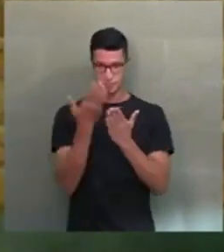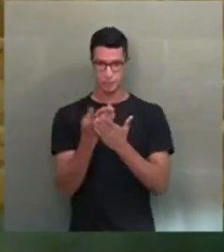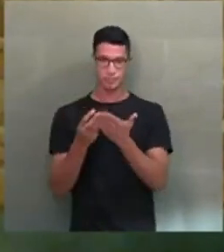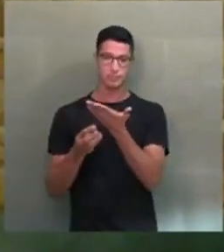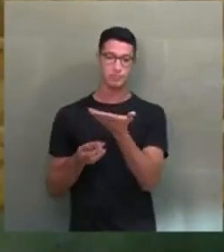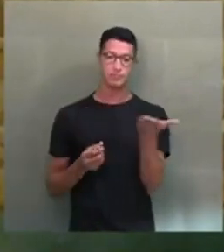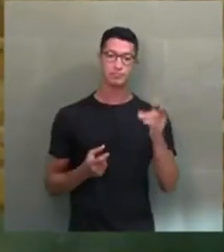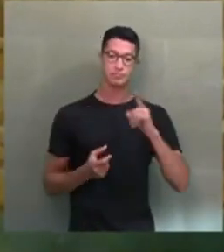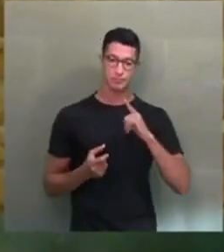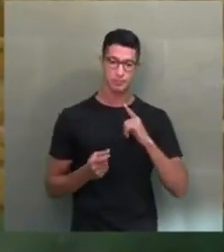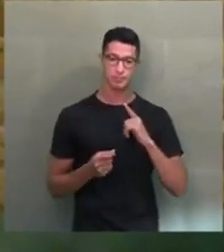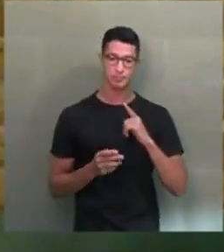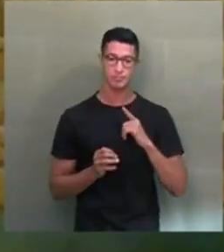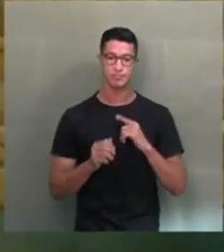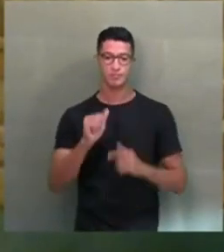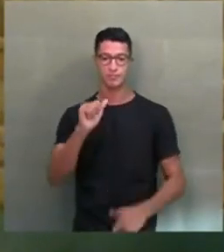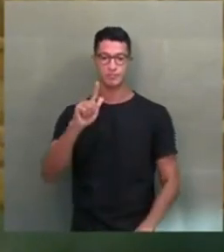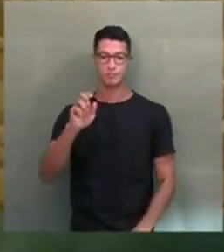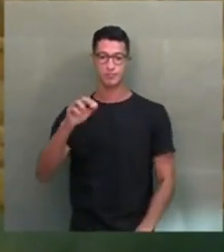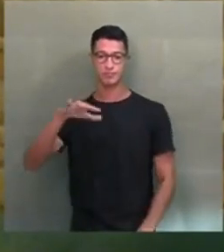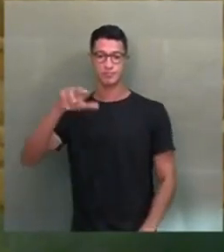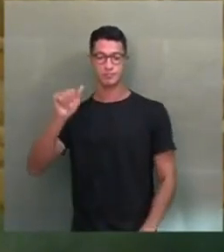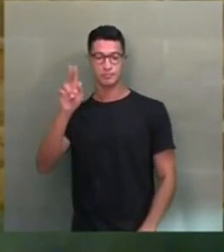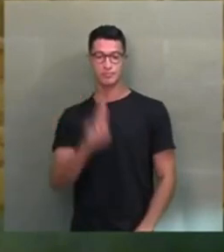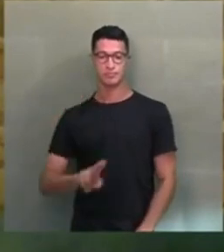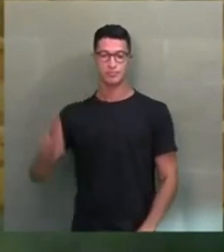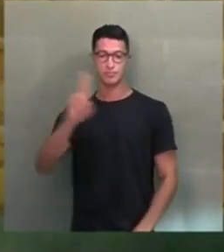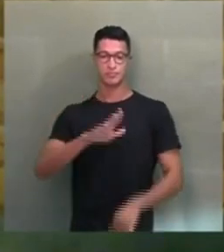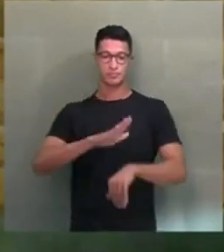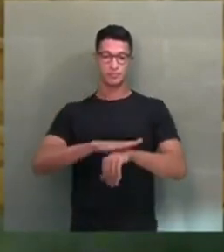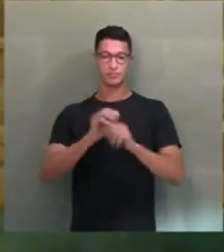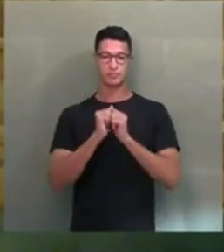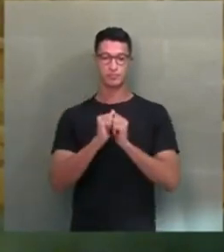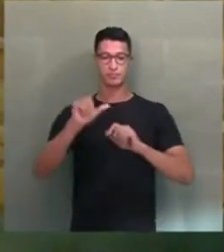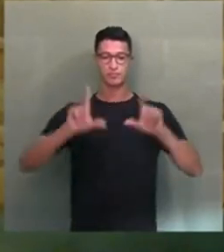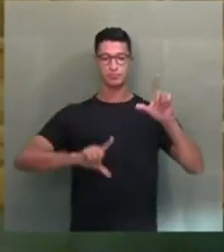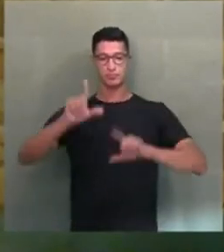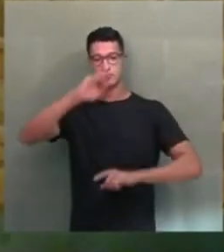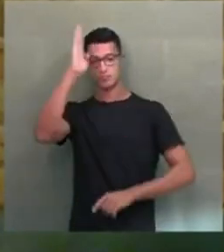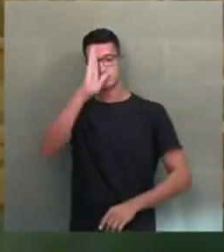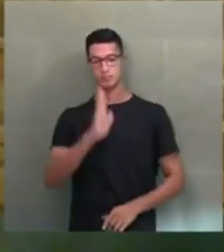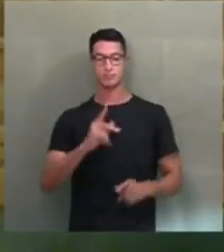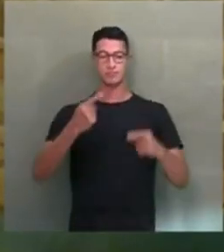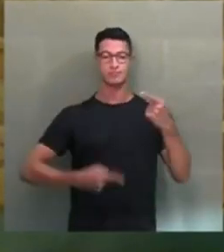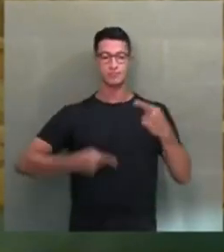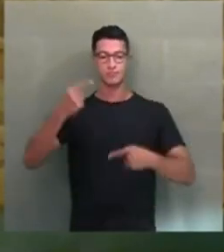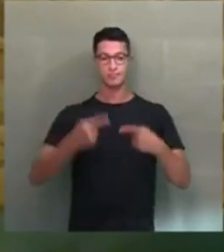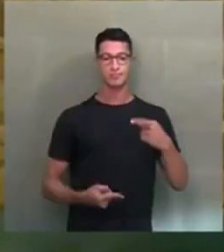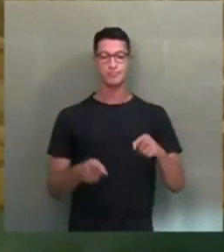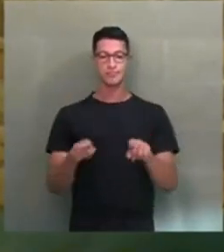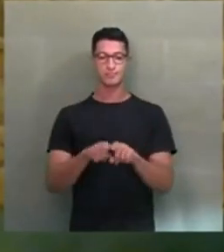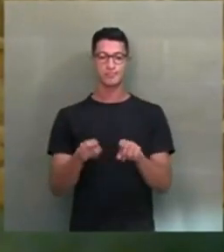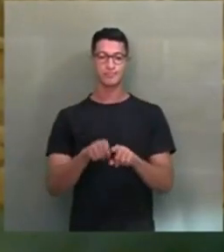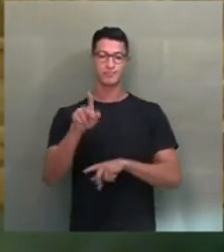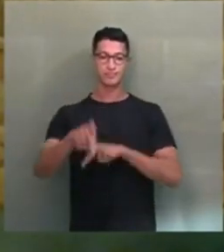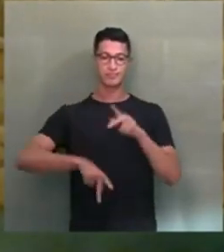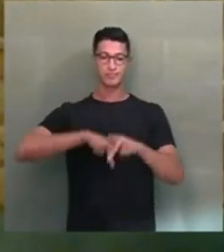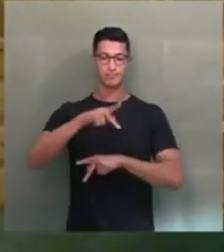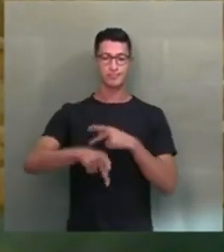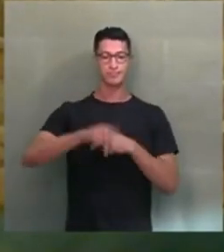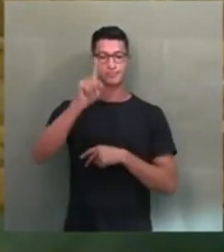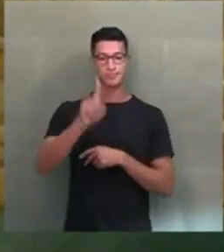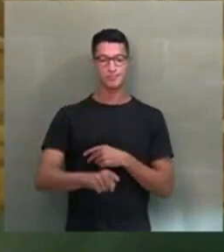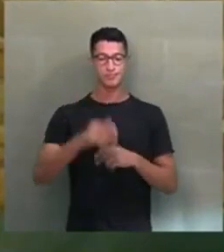esse veículo, a agência, usufrui junto à imprensa nacional e ao meio político e à população é